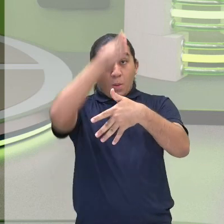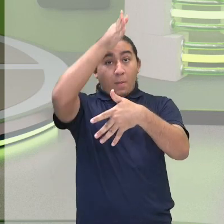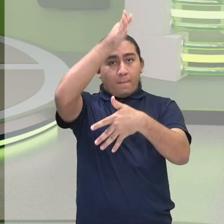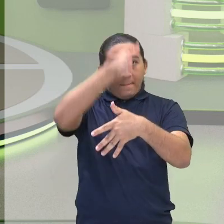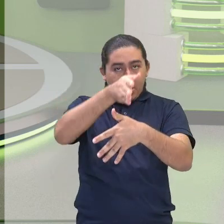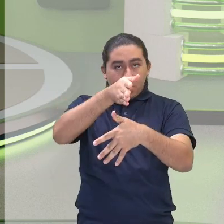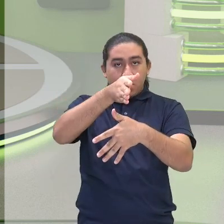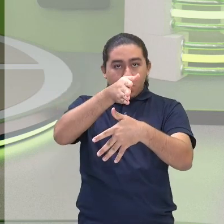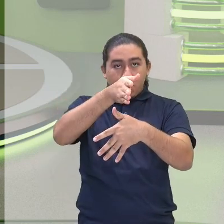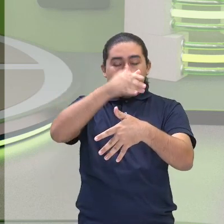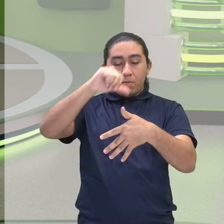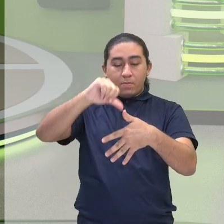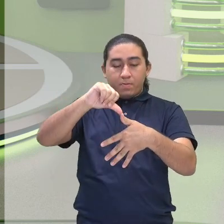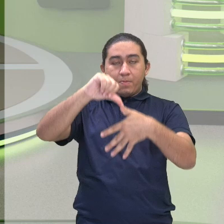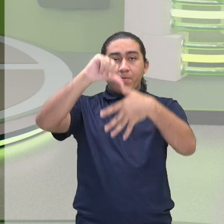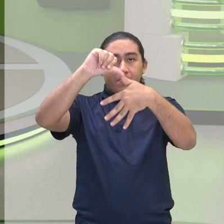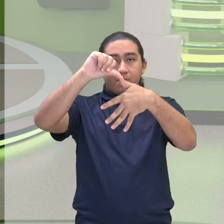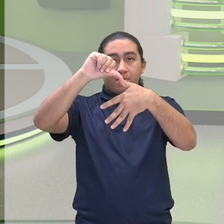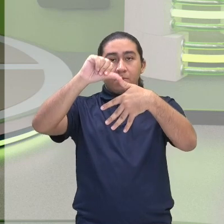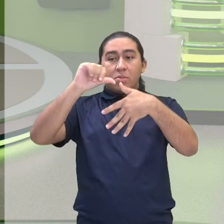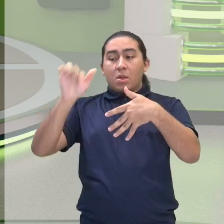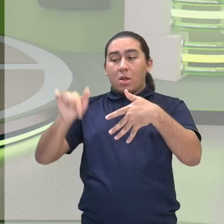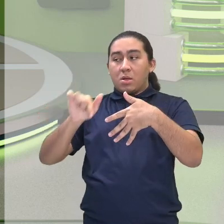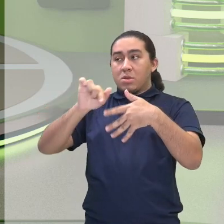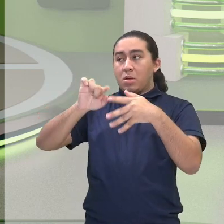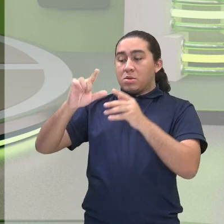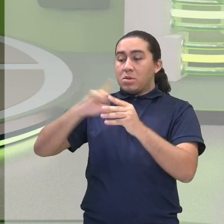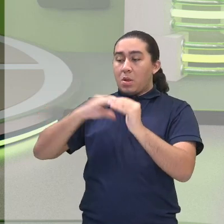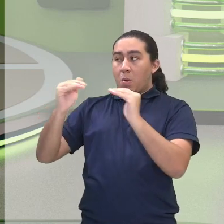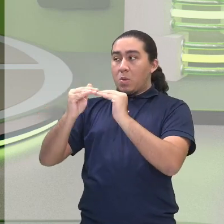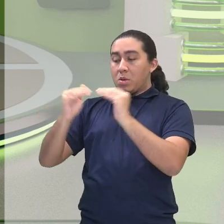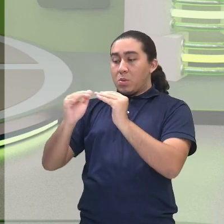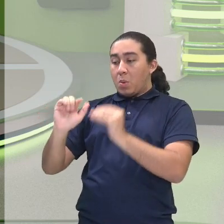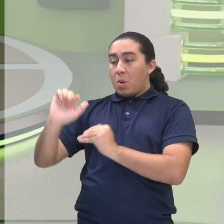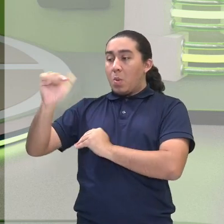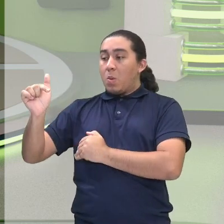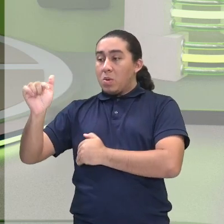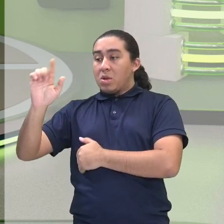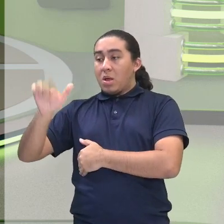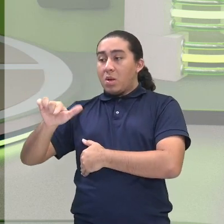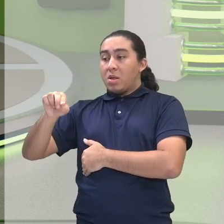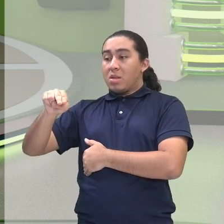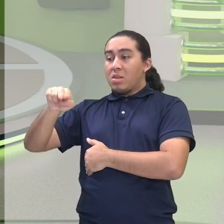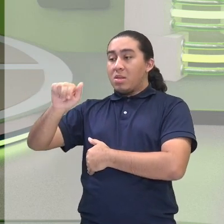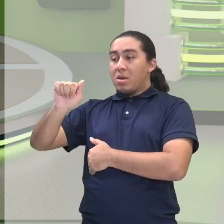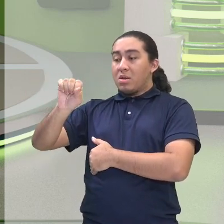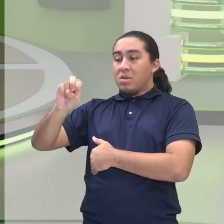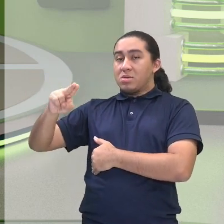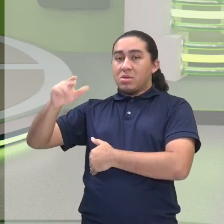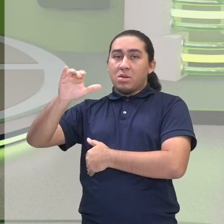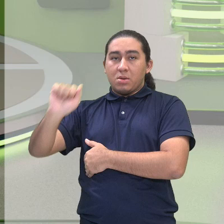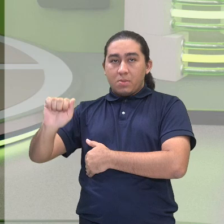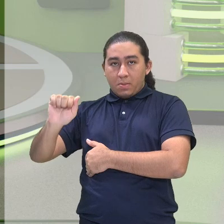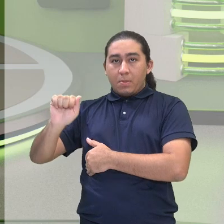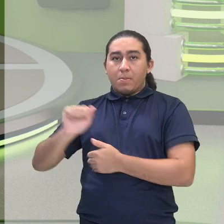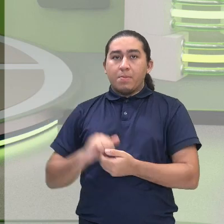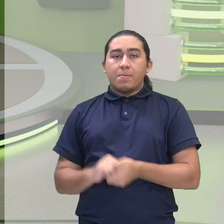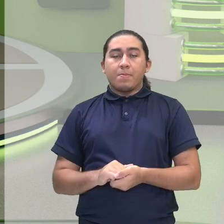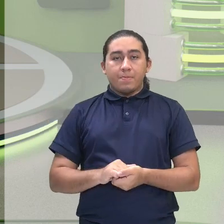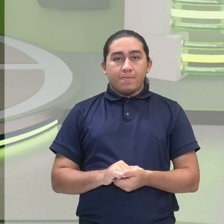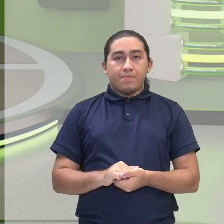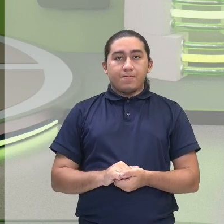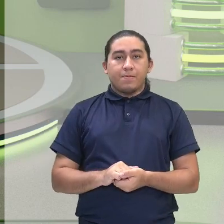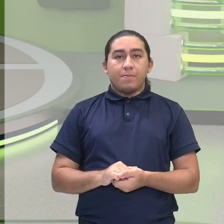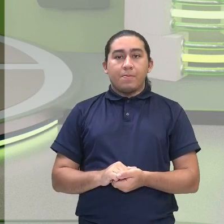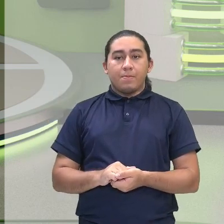placa sul-americana, e ela se chocou, né, ela colidiu ali com uma outra placa, que é a placa de Nazca, né? As áreas, né, a região